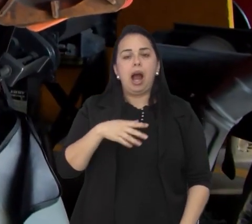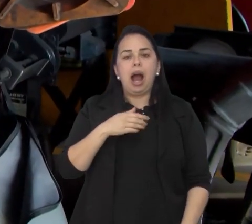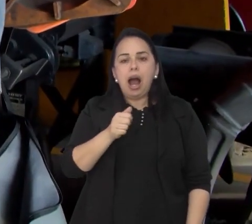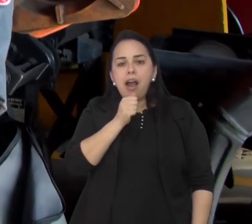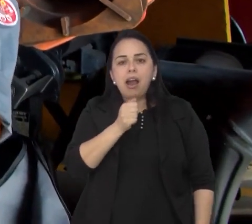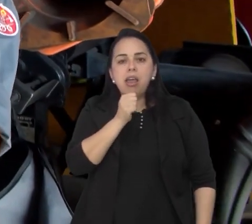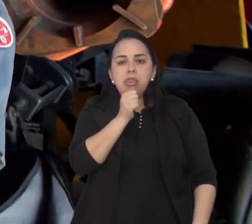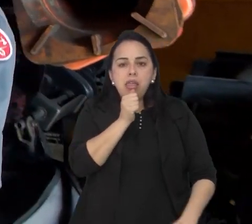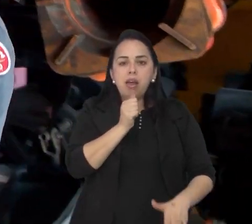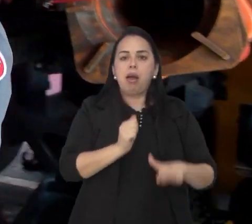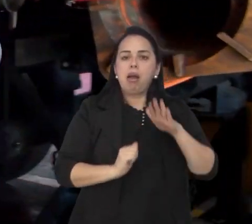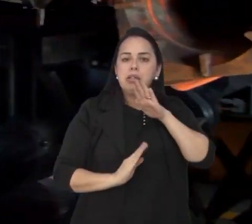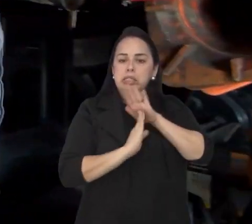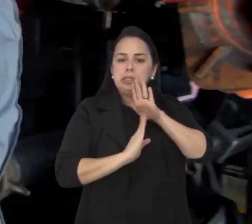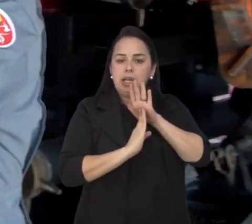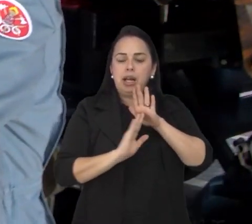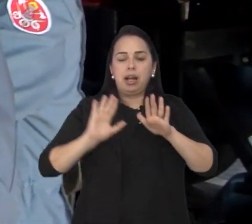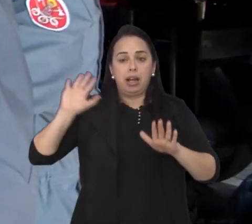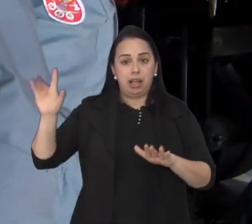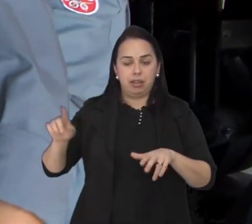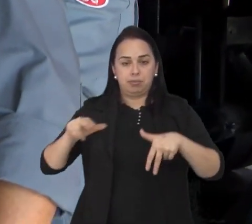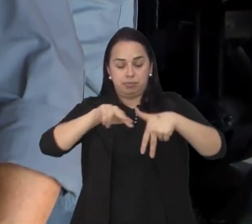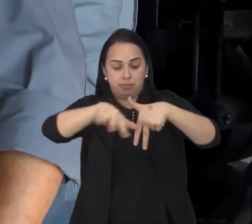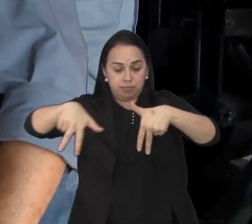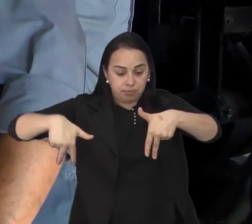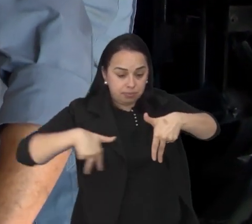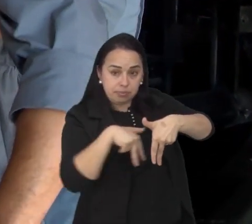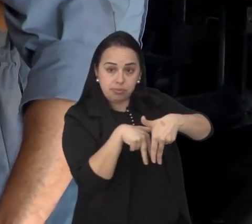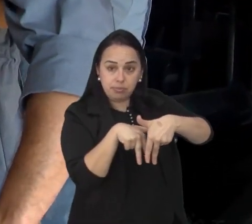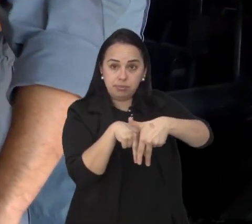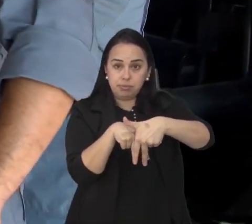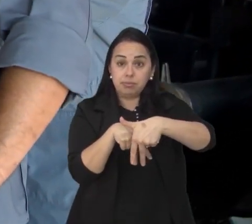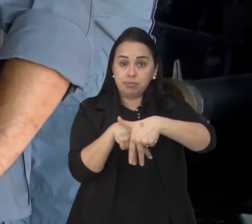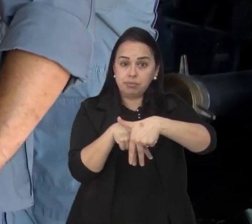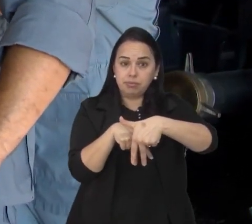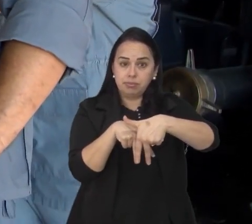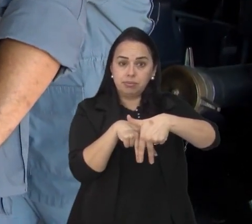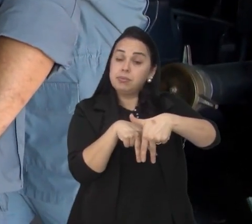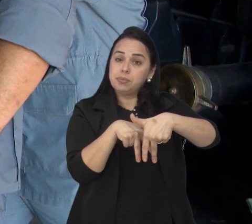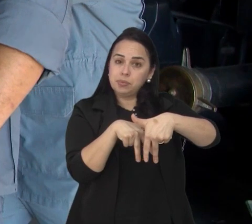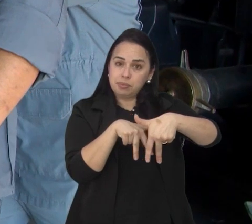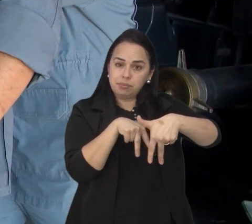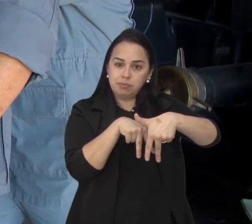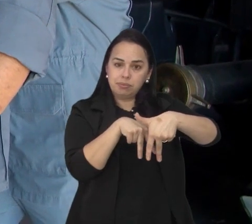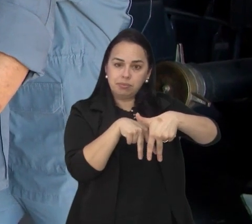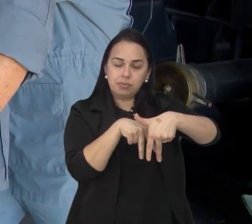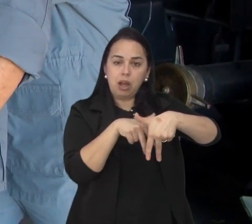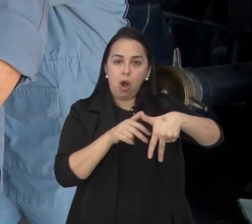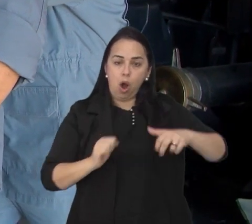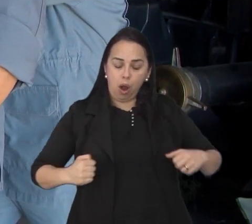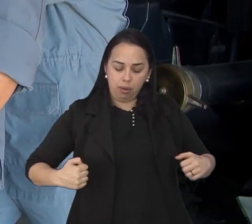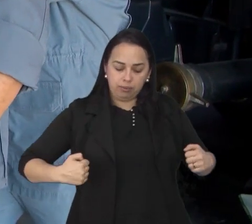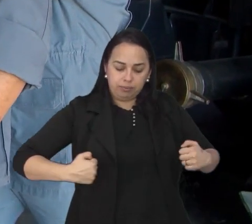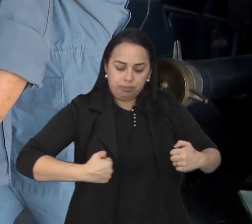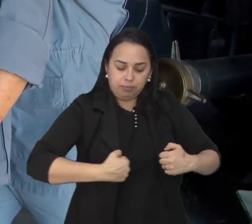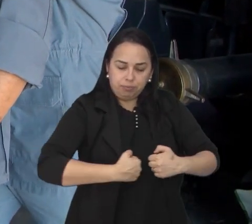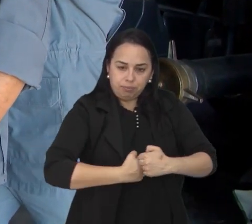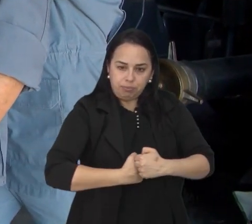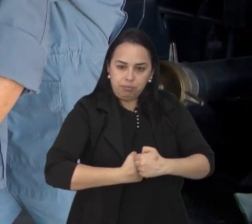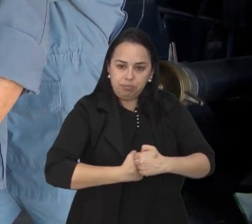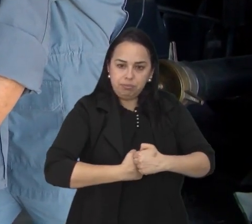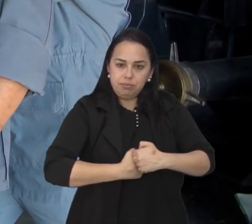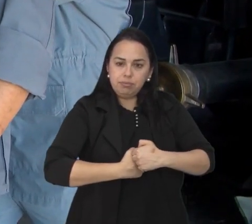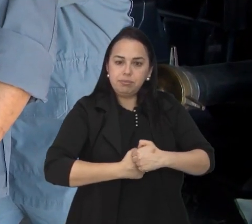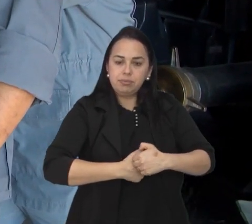possibilidade de pinçar o objeto, ele vai se posicionar atrás do Lemes, com os braços dos Lemes passando por cima dos